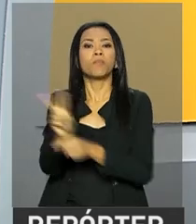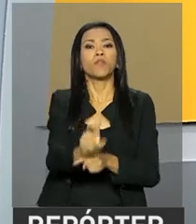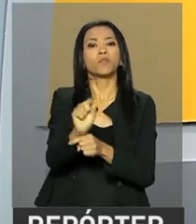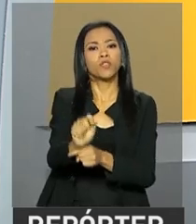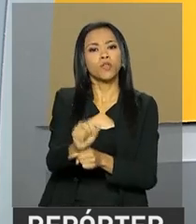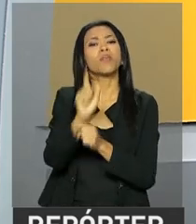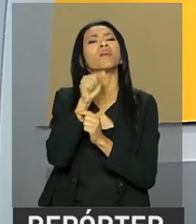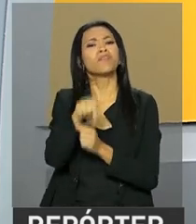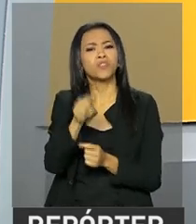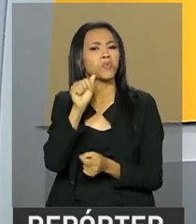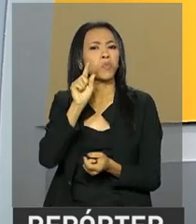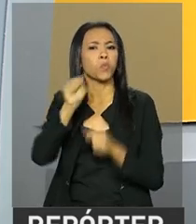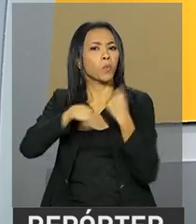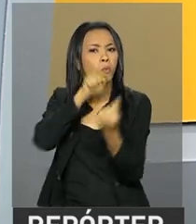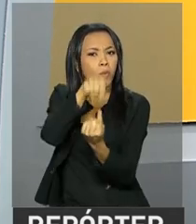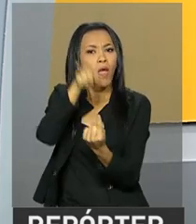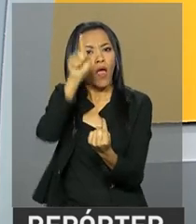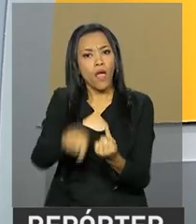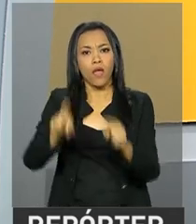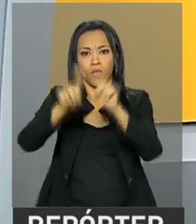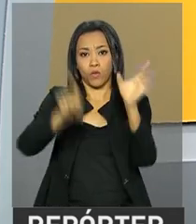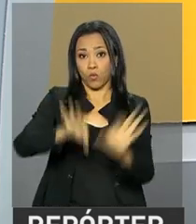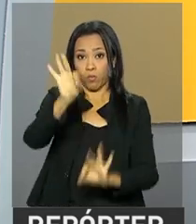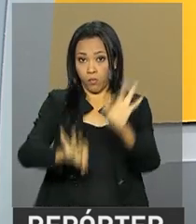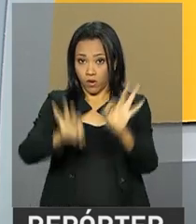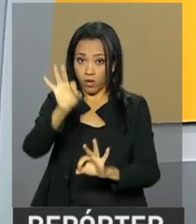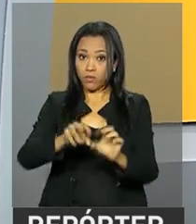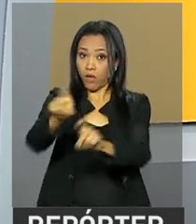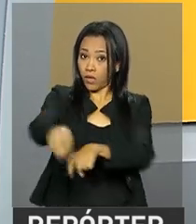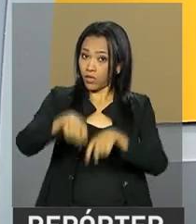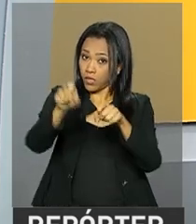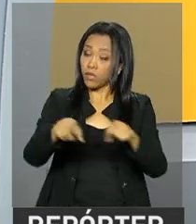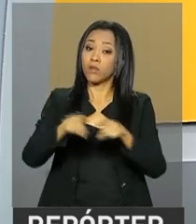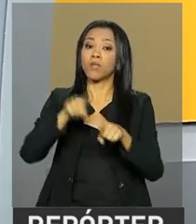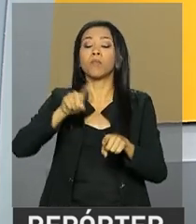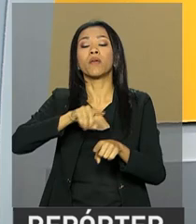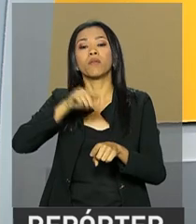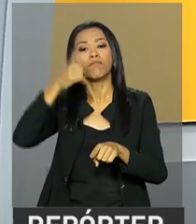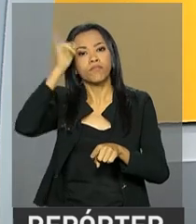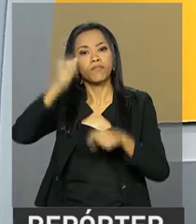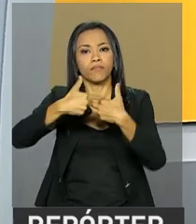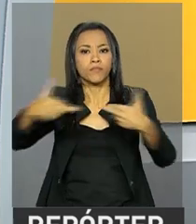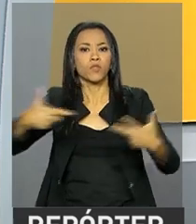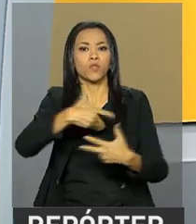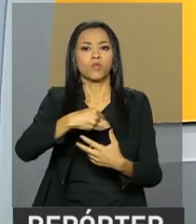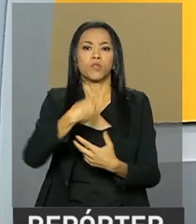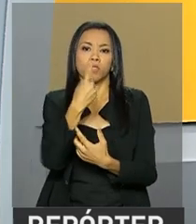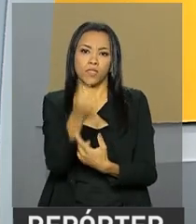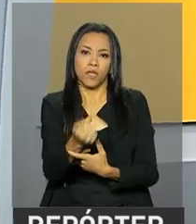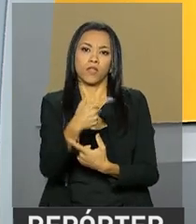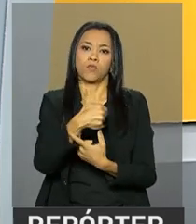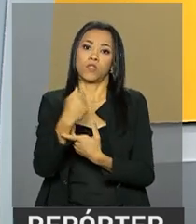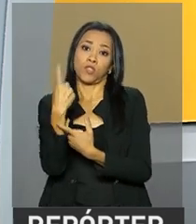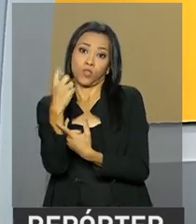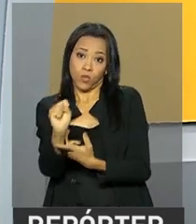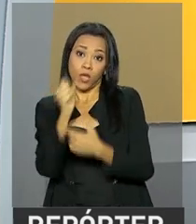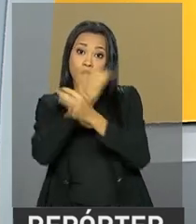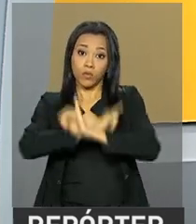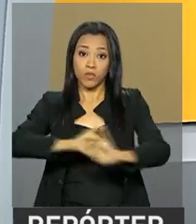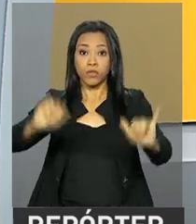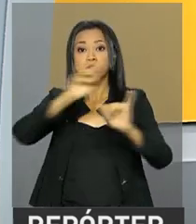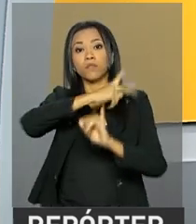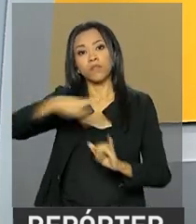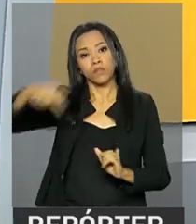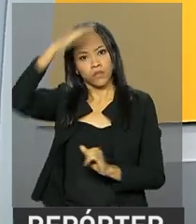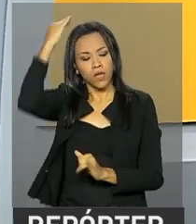recursos fazem parte do plano agrícola e pecuário 2017/218, anunciado pelo presidente Michel Temer. É